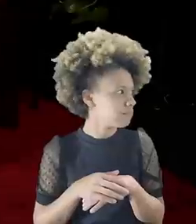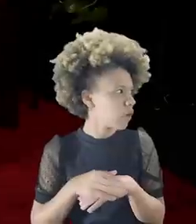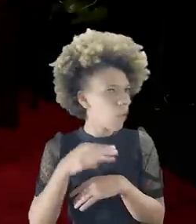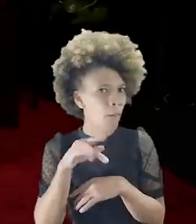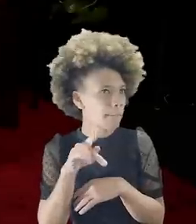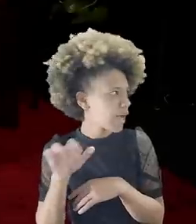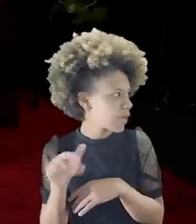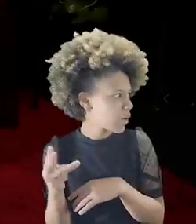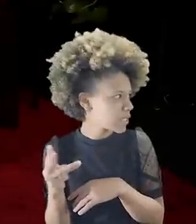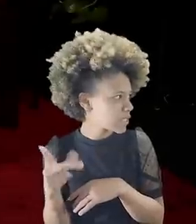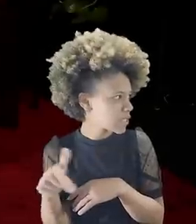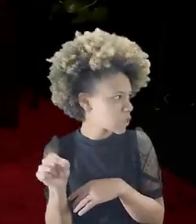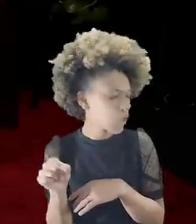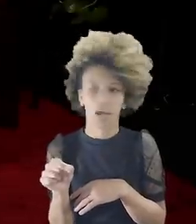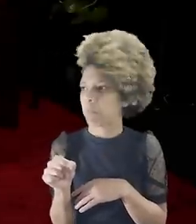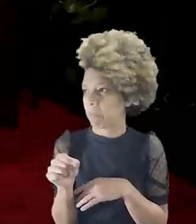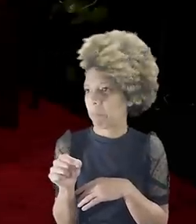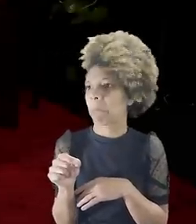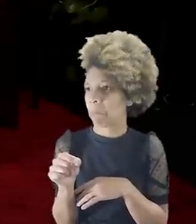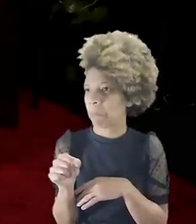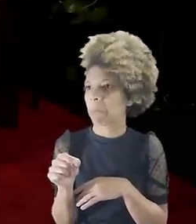o Michael Jordan foi uma terceira escolha